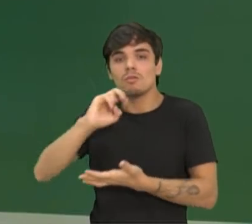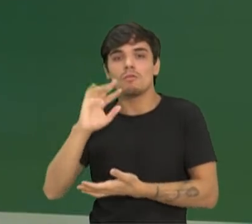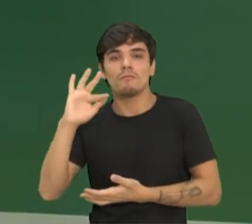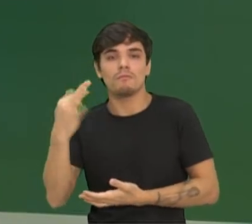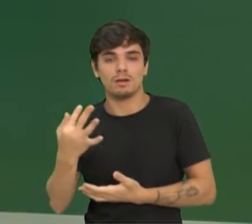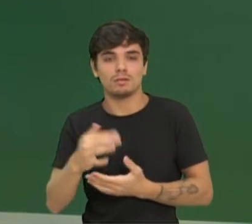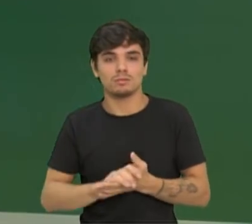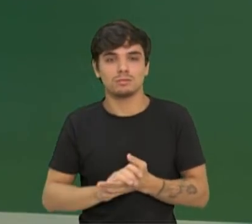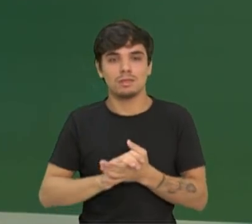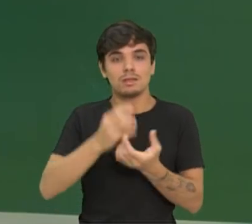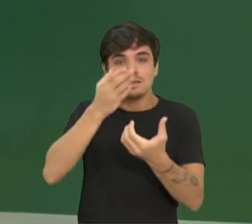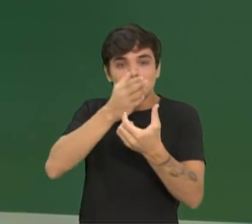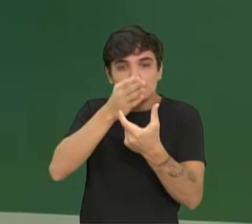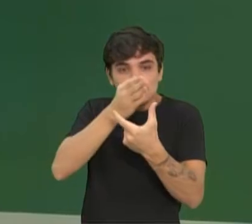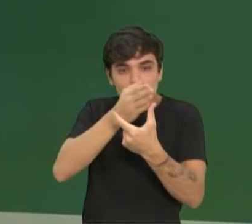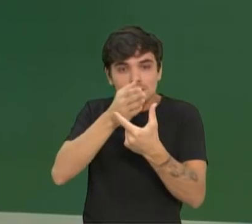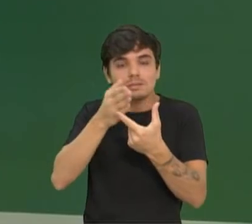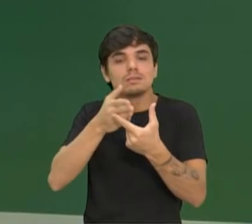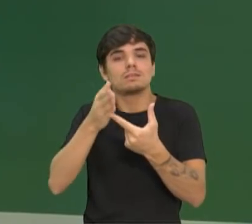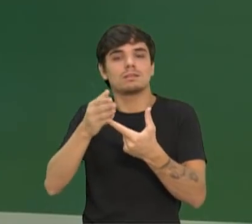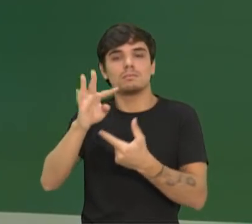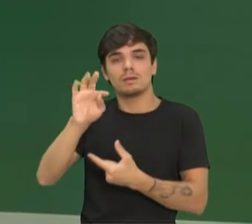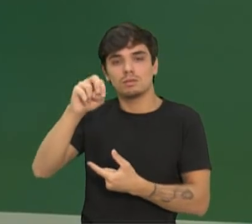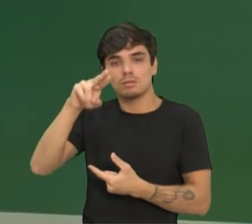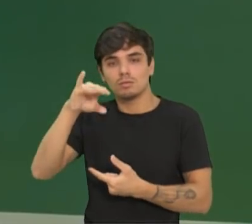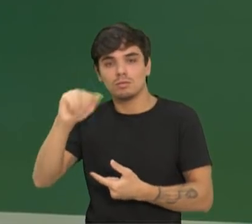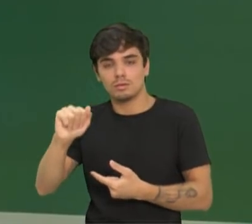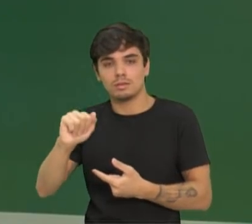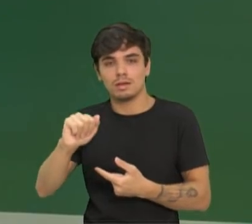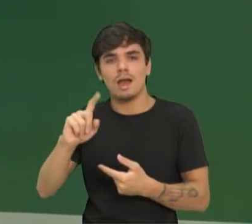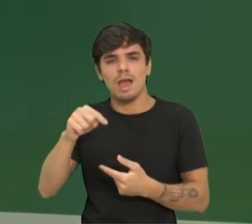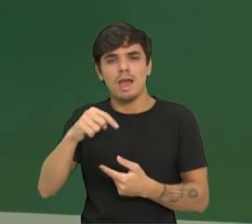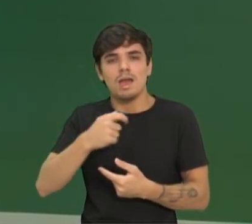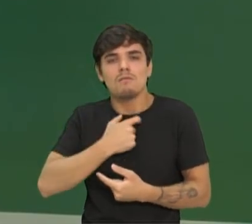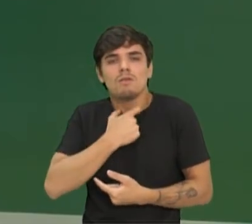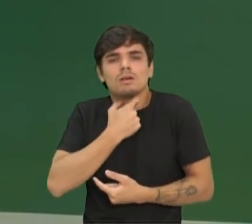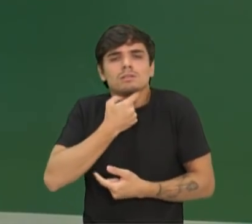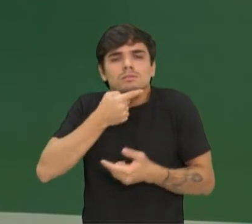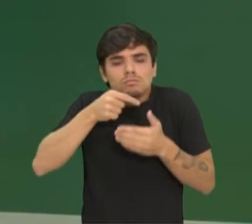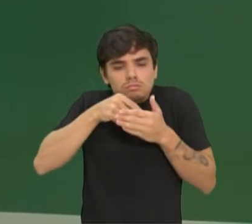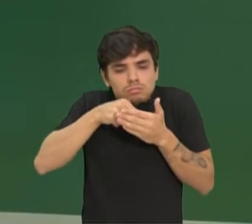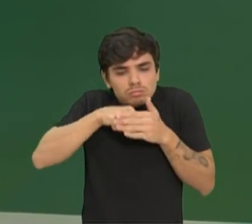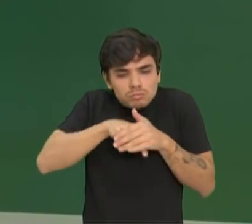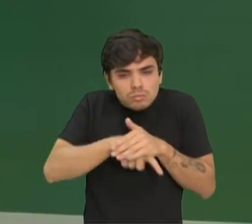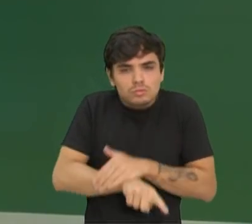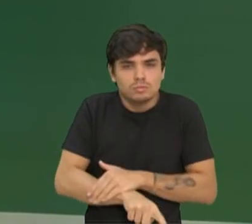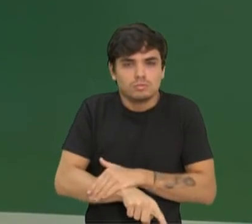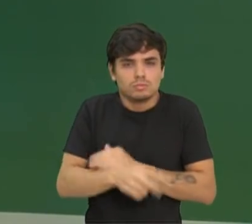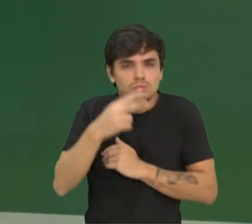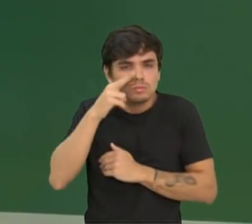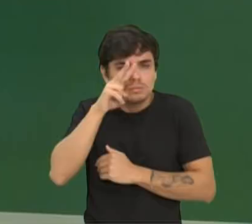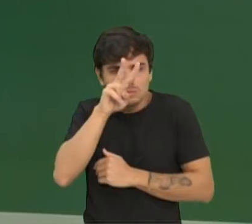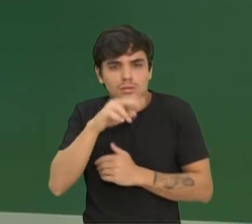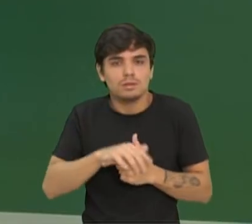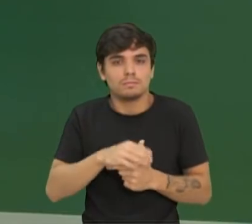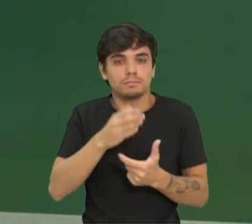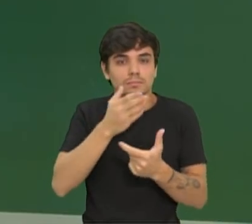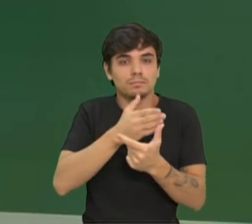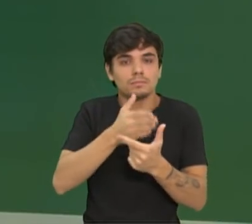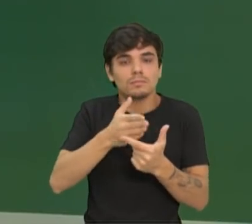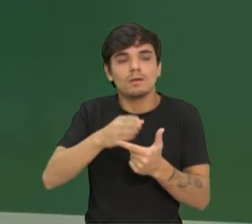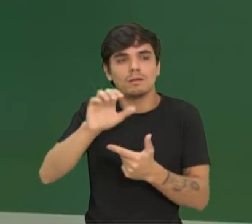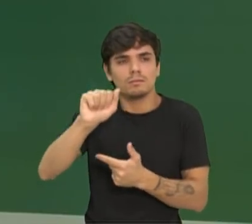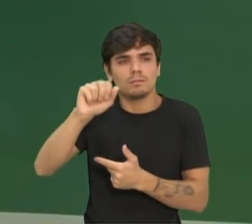Sílaba tônica é a sílaba pronunciada de forma mais intensa. Sílaba átona é a sílaba pronunciada de